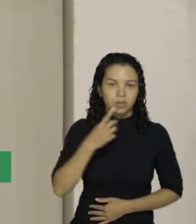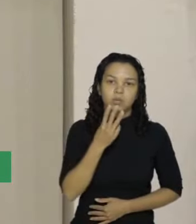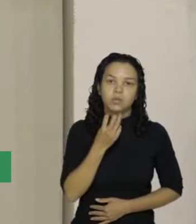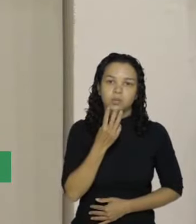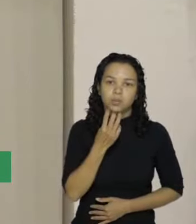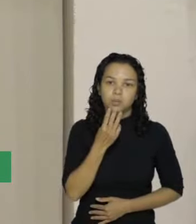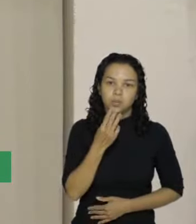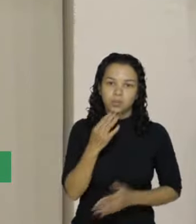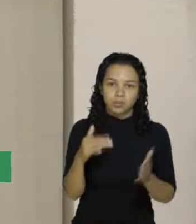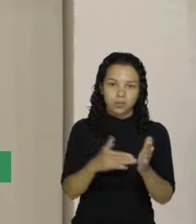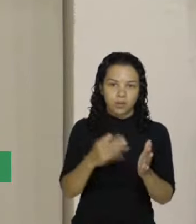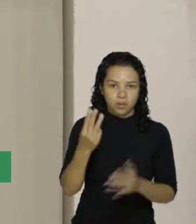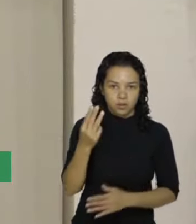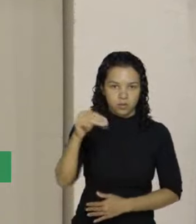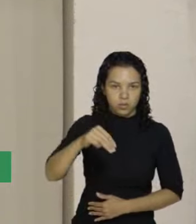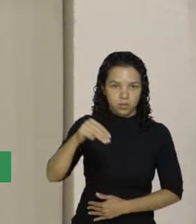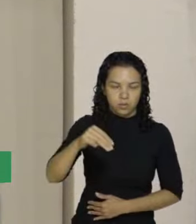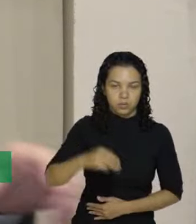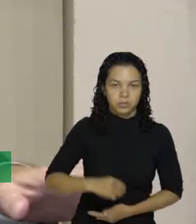até 3 minutos.